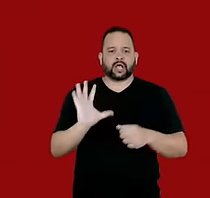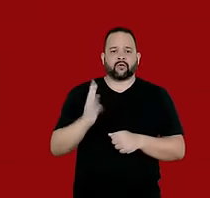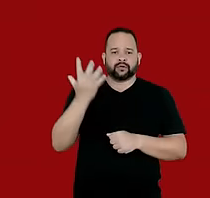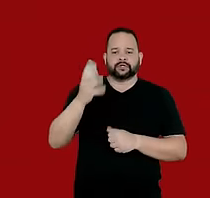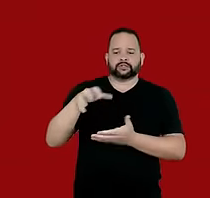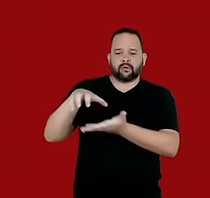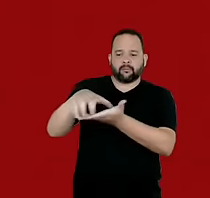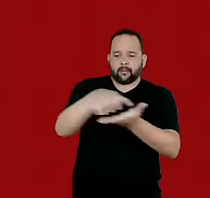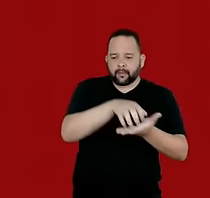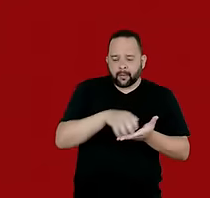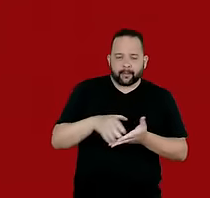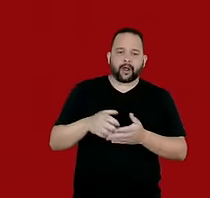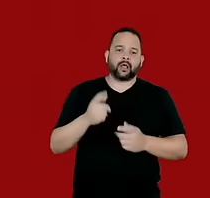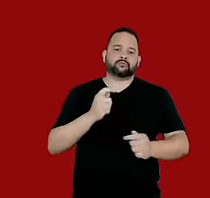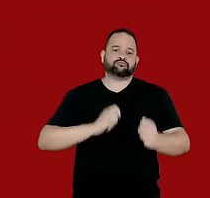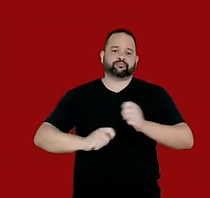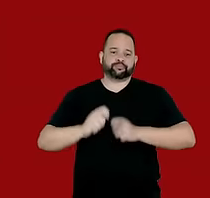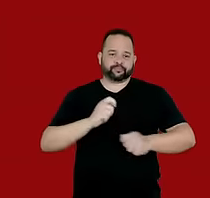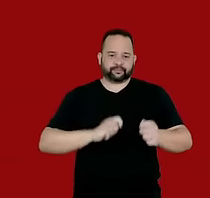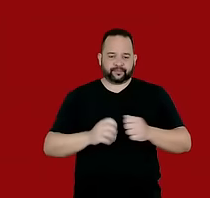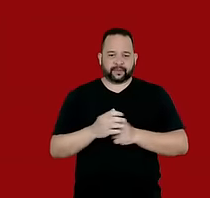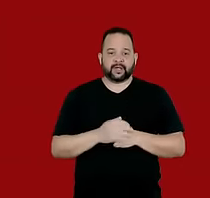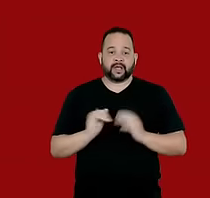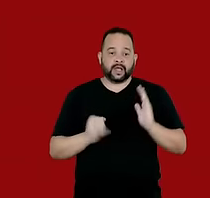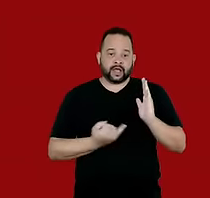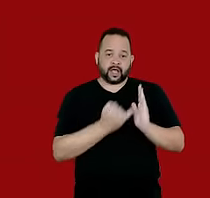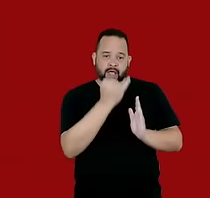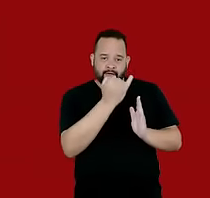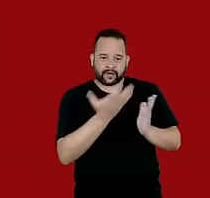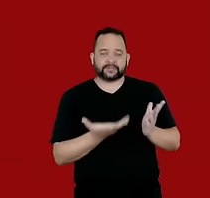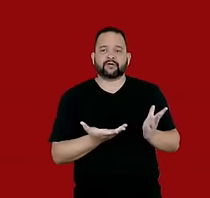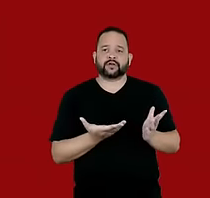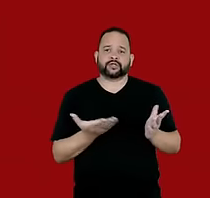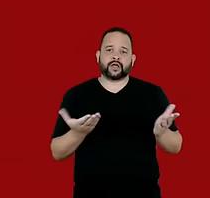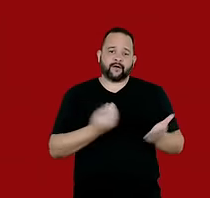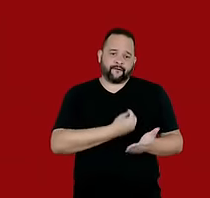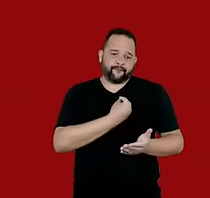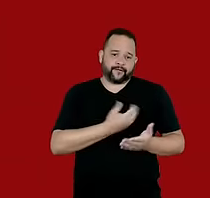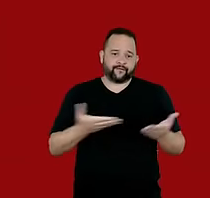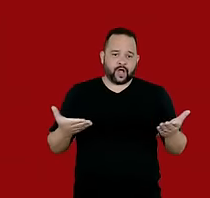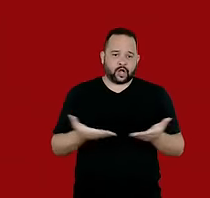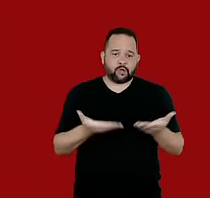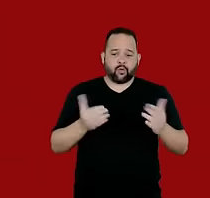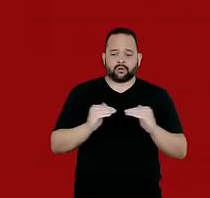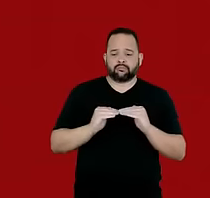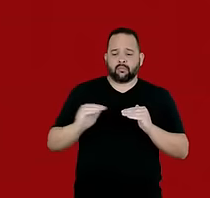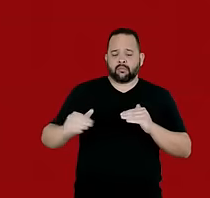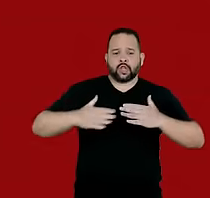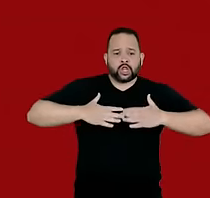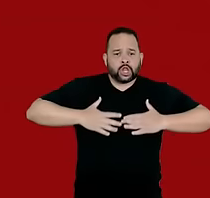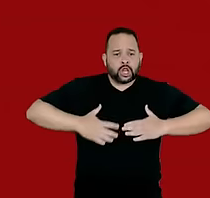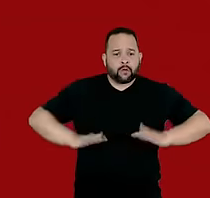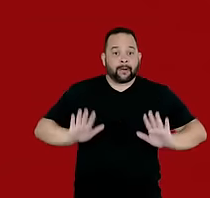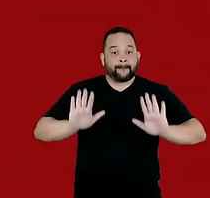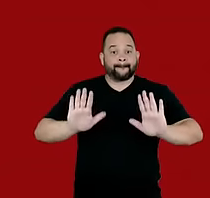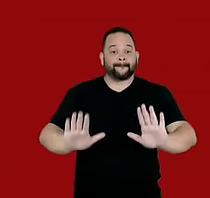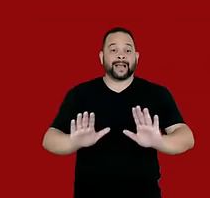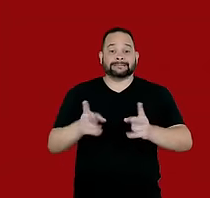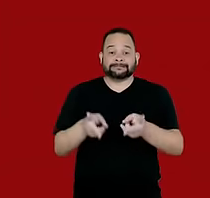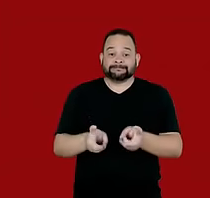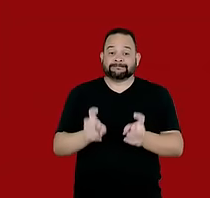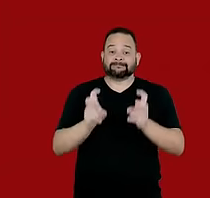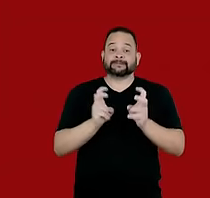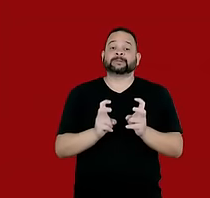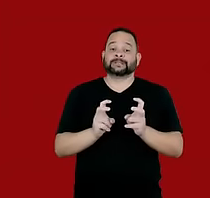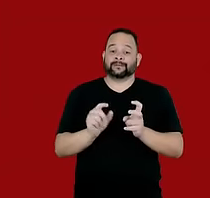tranquilidade que a inflação que a gente tava vivenciando er uma inflação tranquila mas o que a gente pode perceber que até hoje até pelas palavras do presidente do Banco